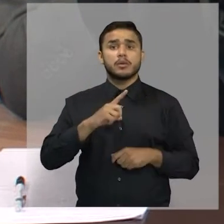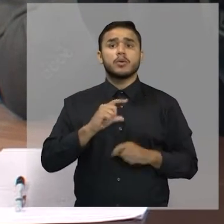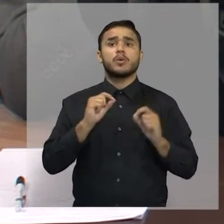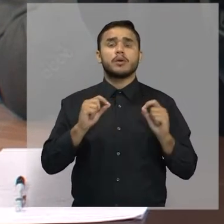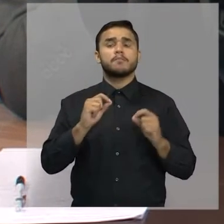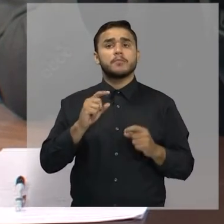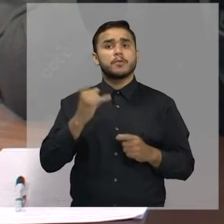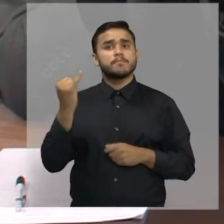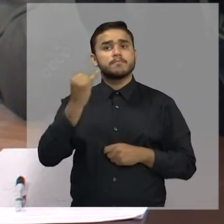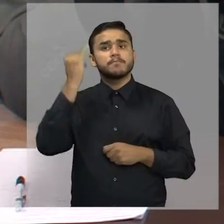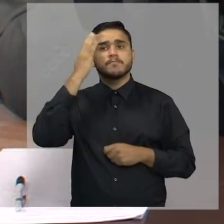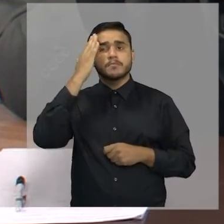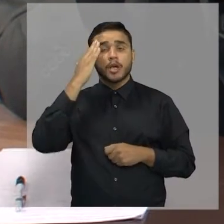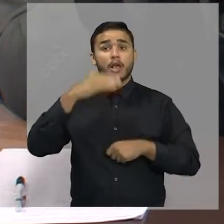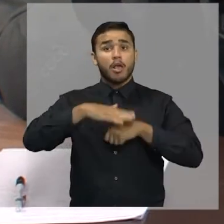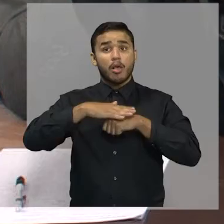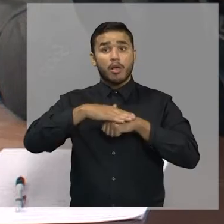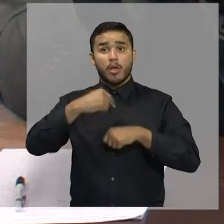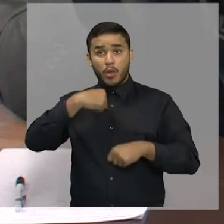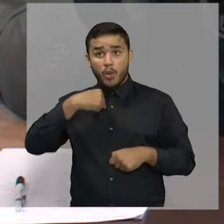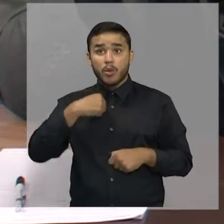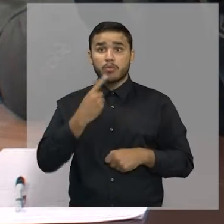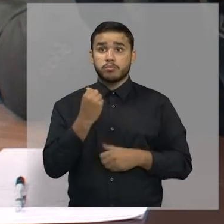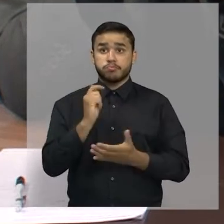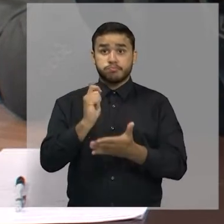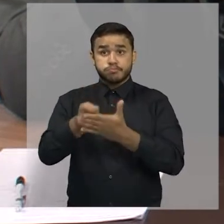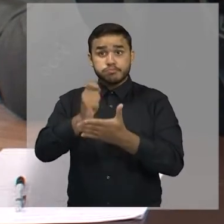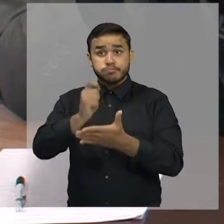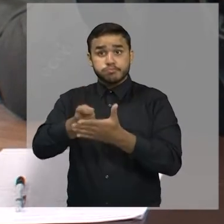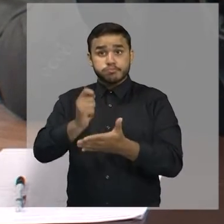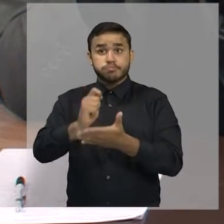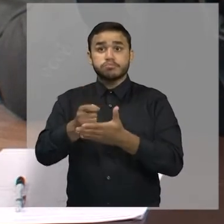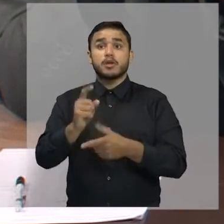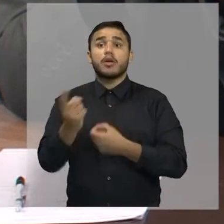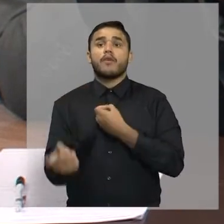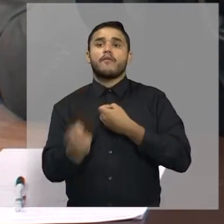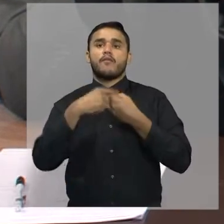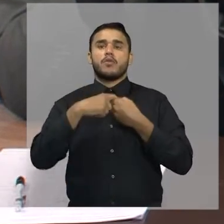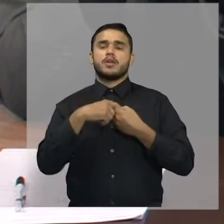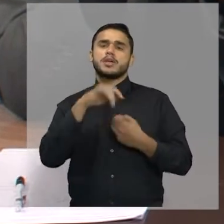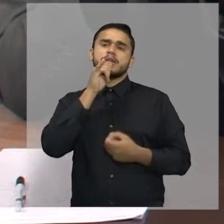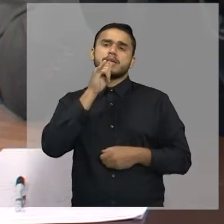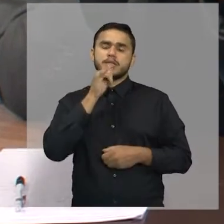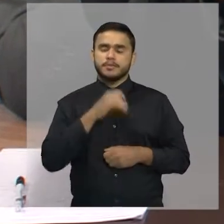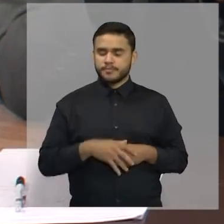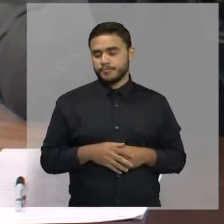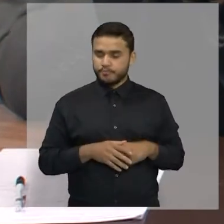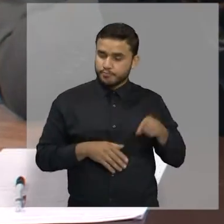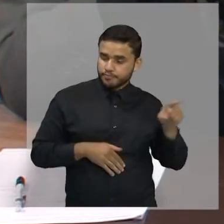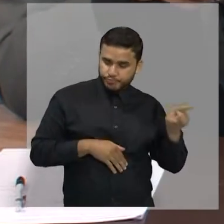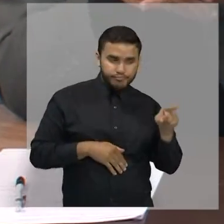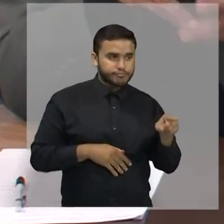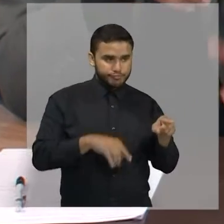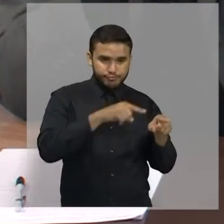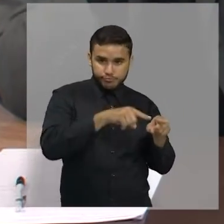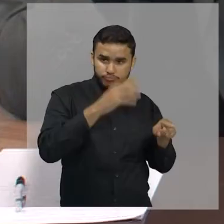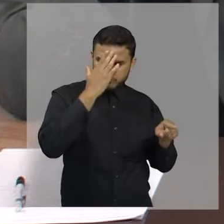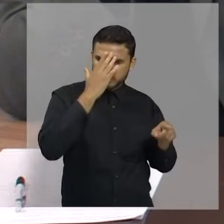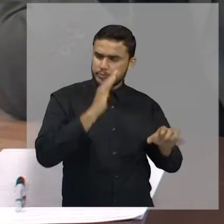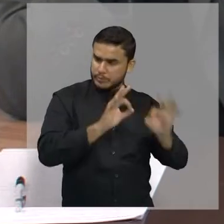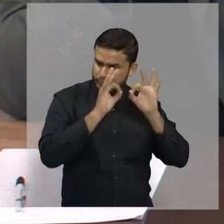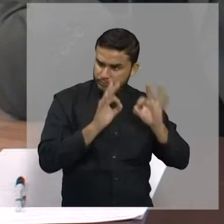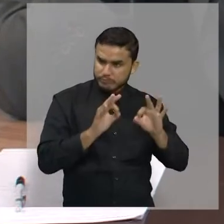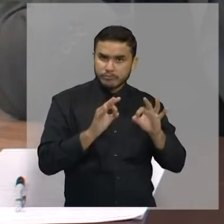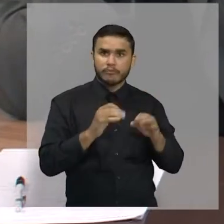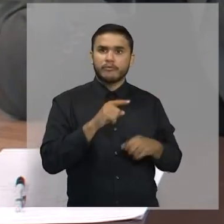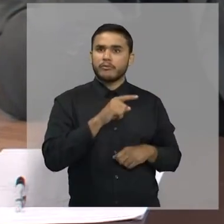um vínculo muito forte entre o que você contribui e o que você vai receber. Então, assim, se o Arnaldo tem certeza que naquele